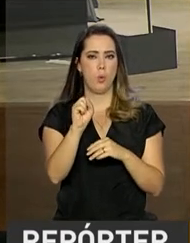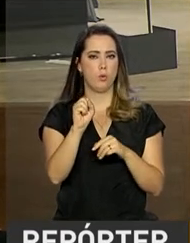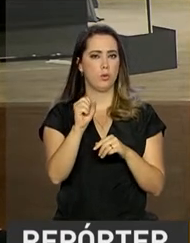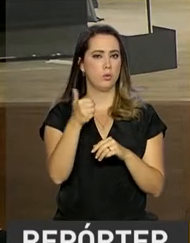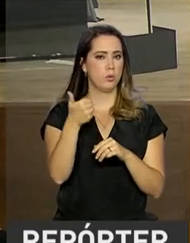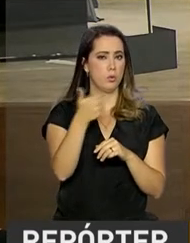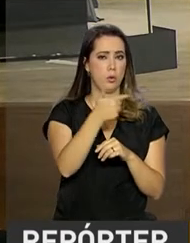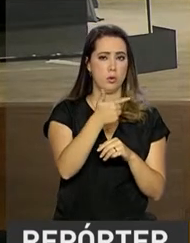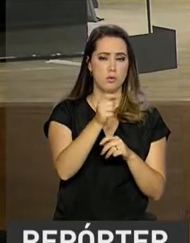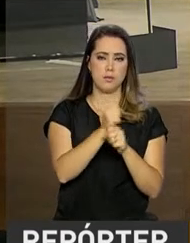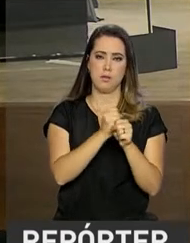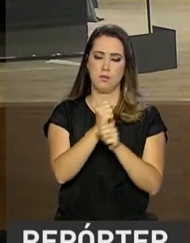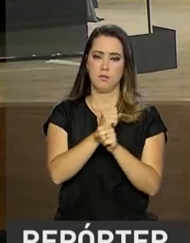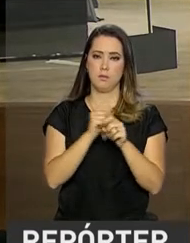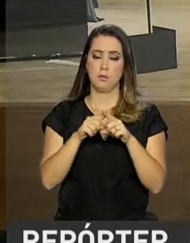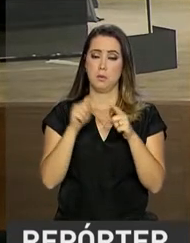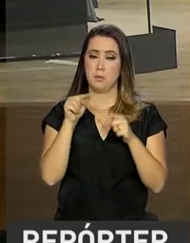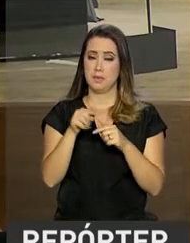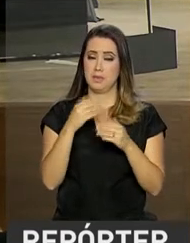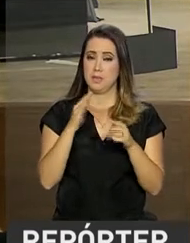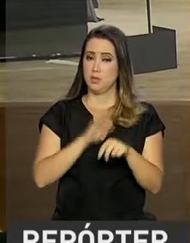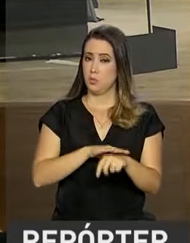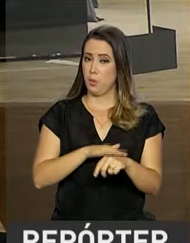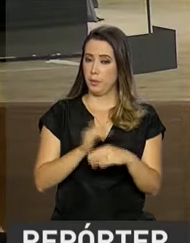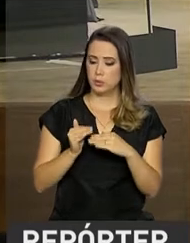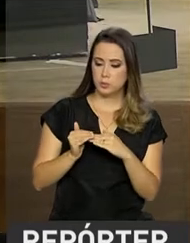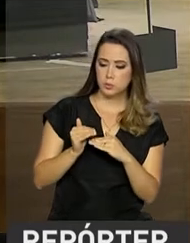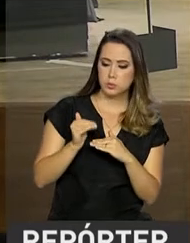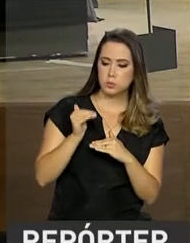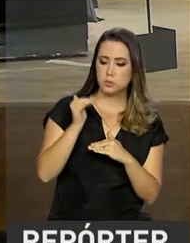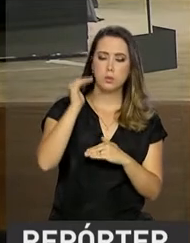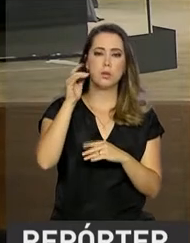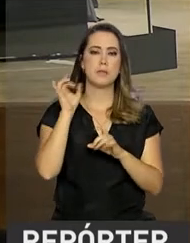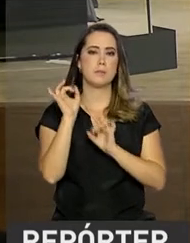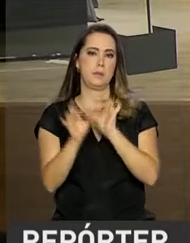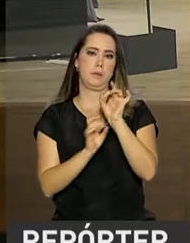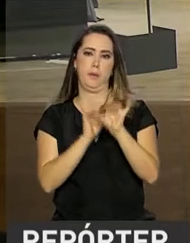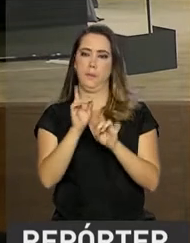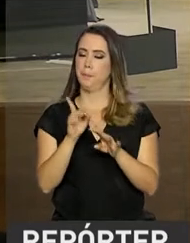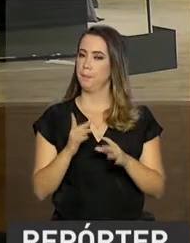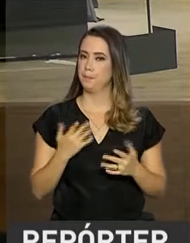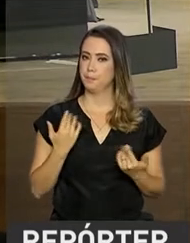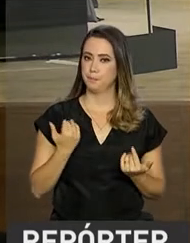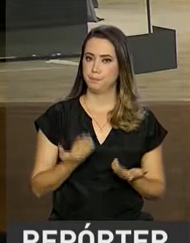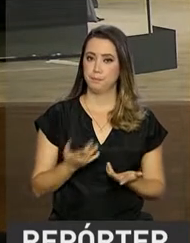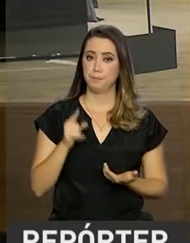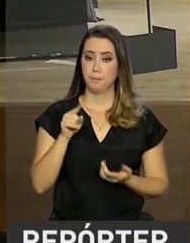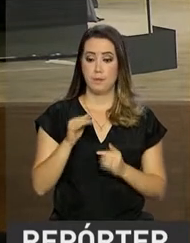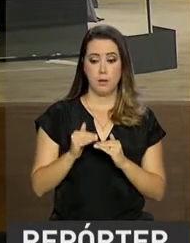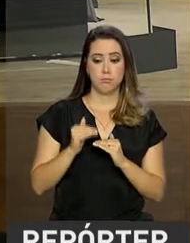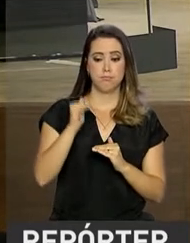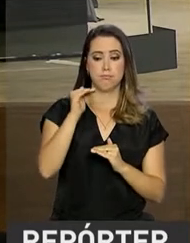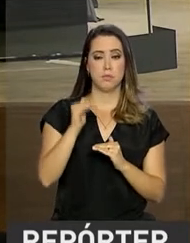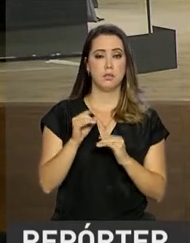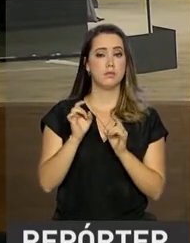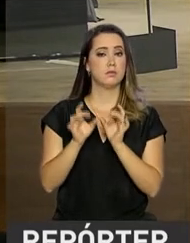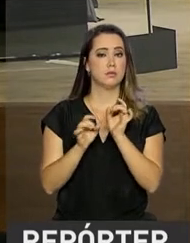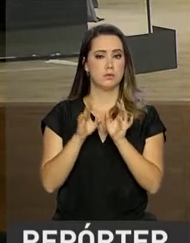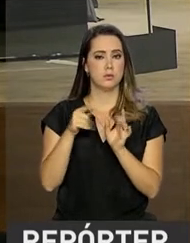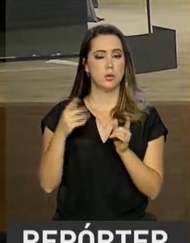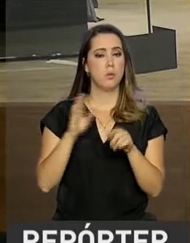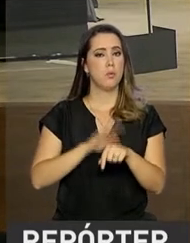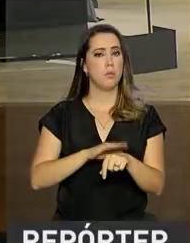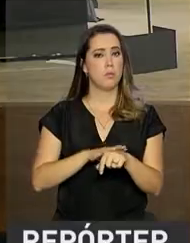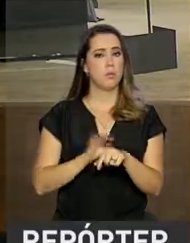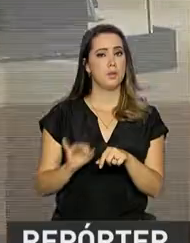anos mas este ciclo tem uma característica especial ele será marcado pela era